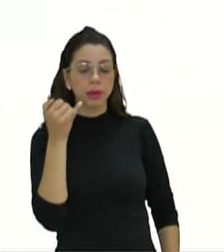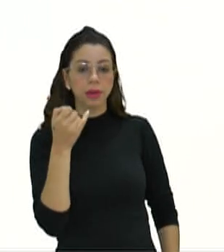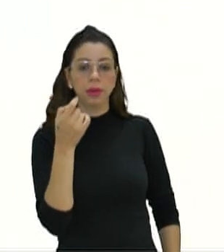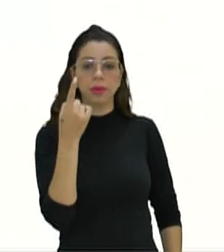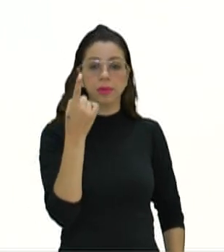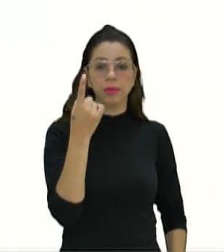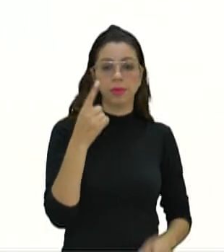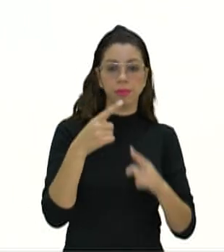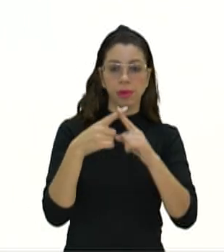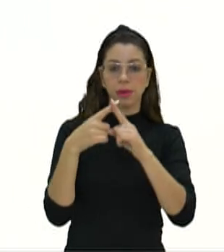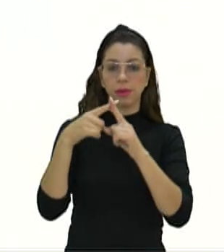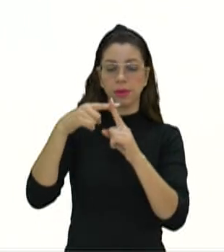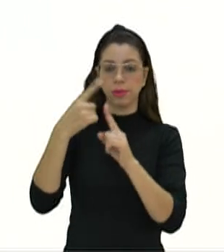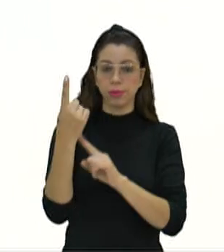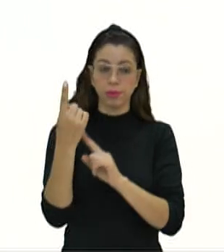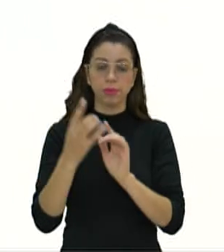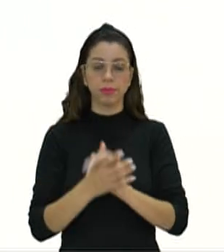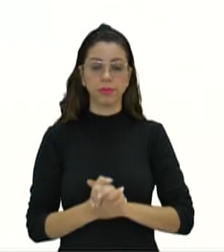Biology,